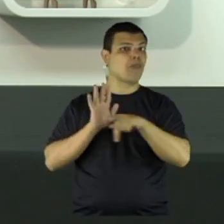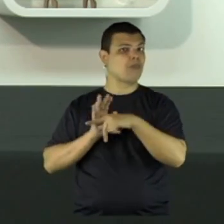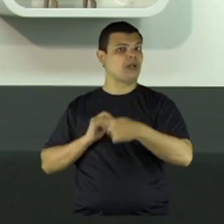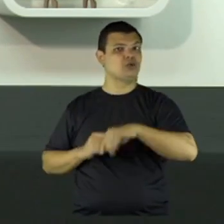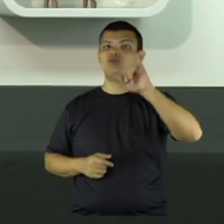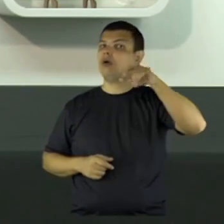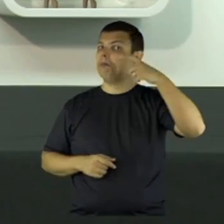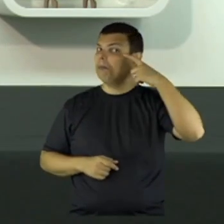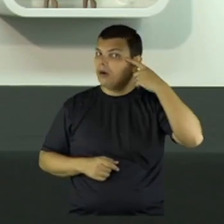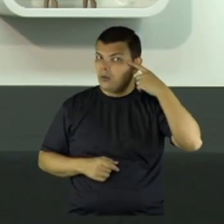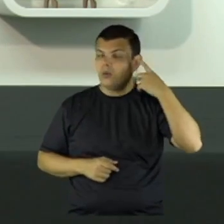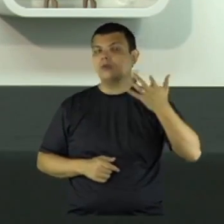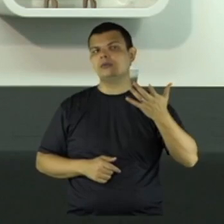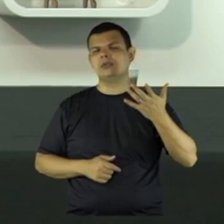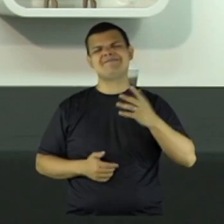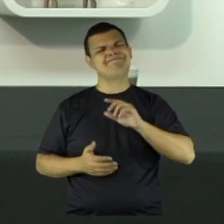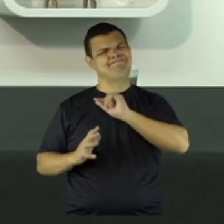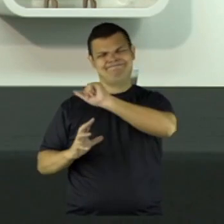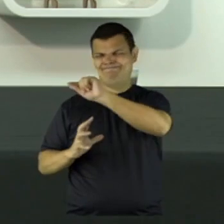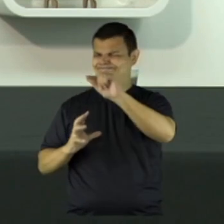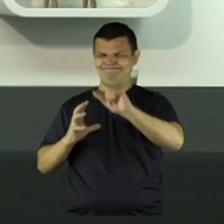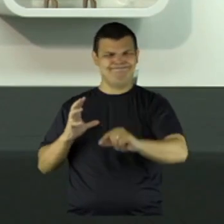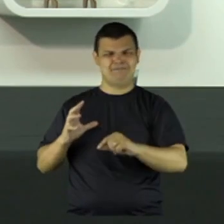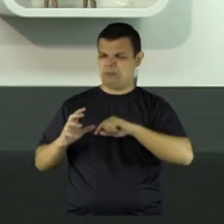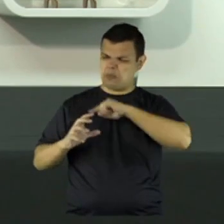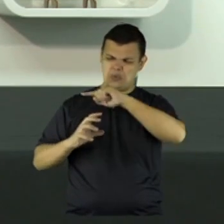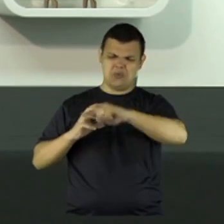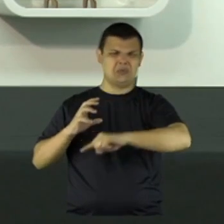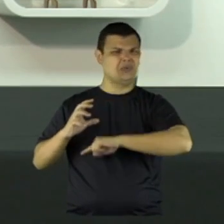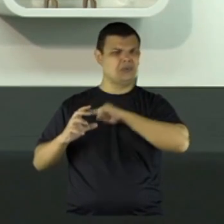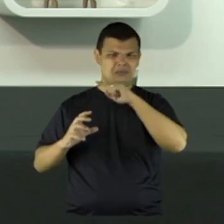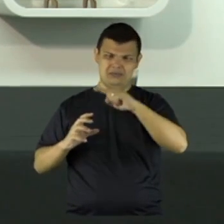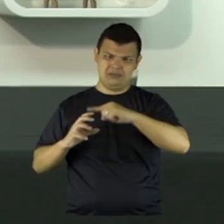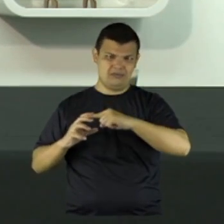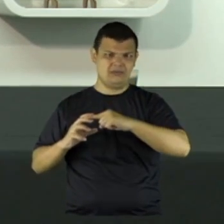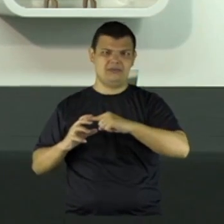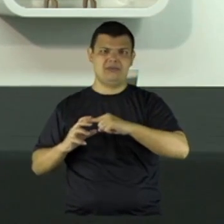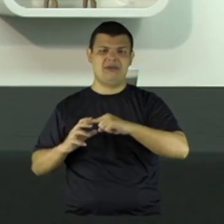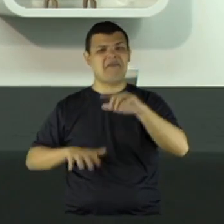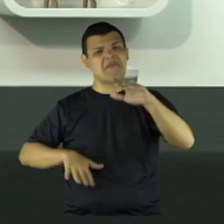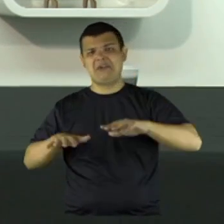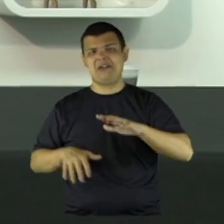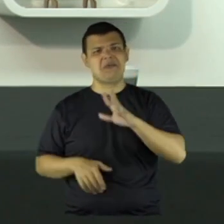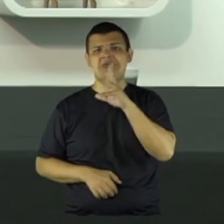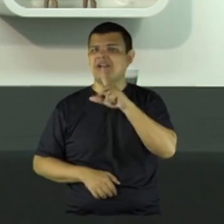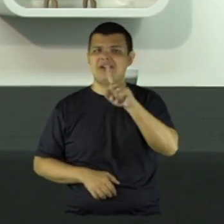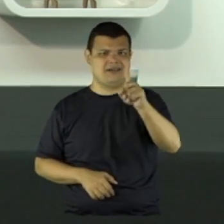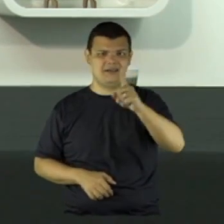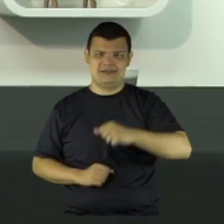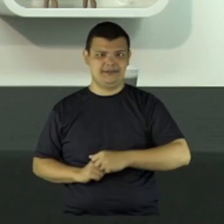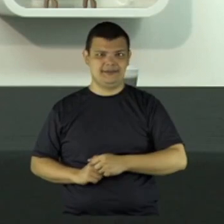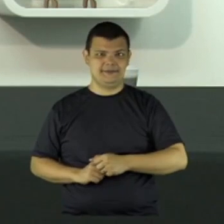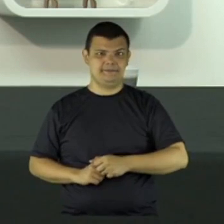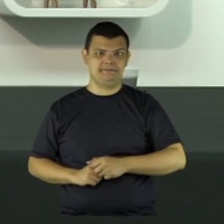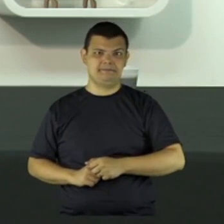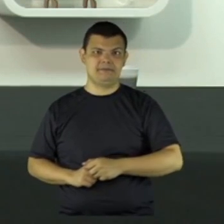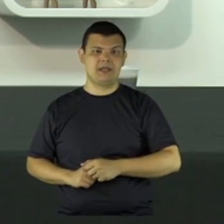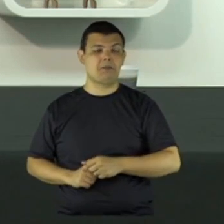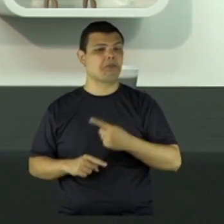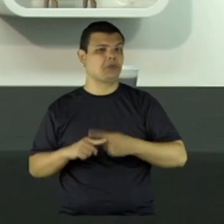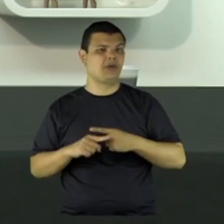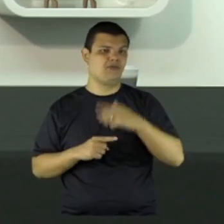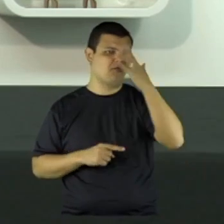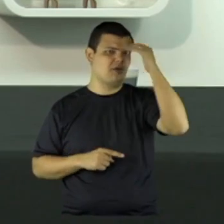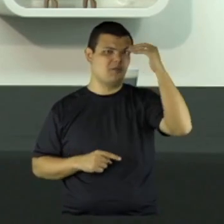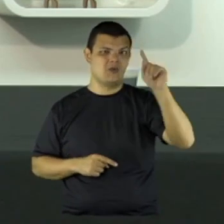Então, existem muitas lutas no mundo inteiro que a gente muitas vezes não conhece, certo? São desconhecidas